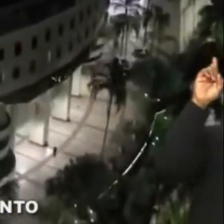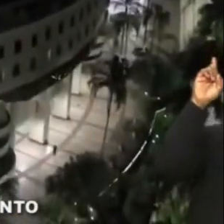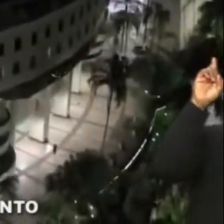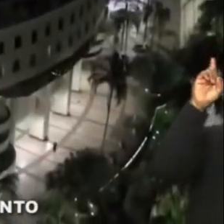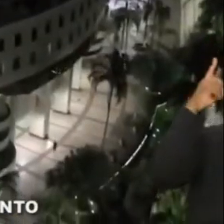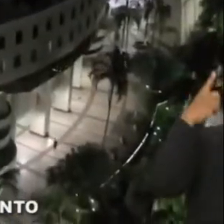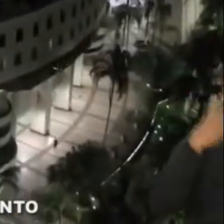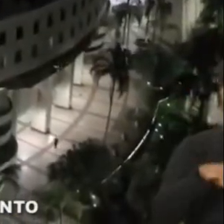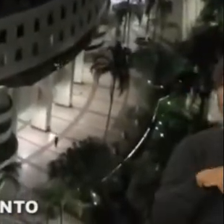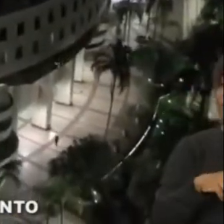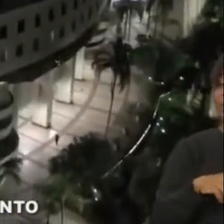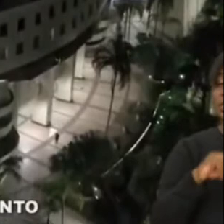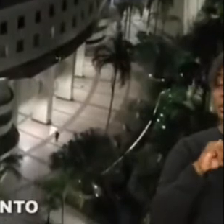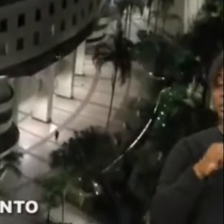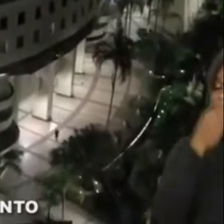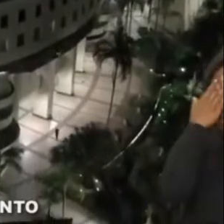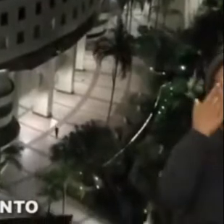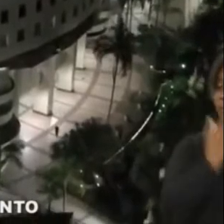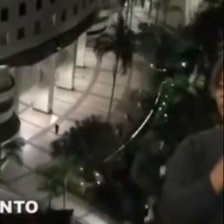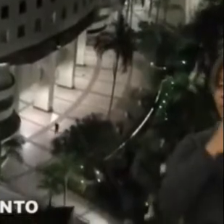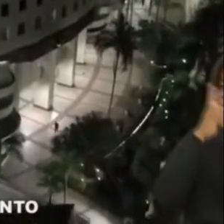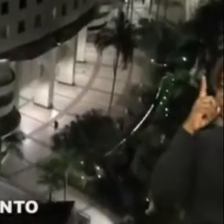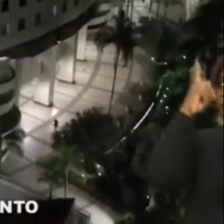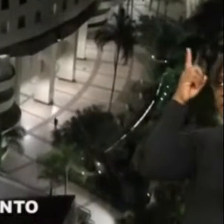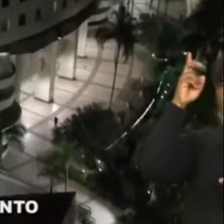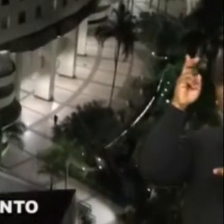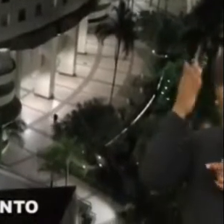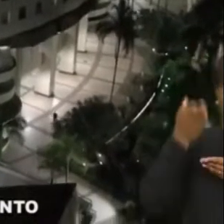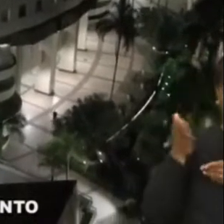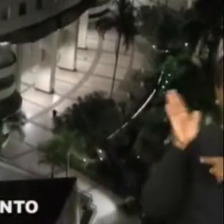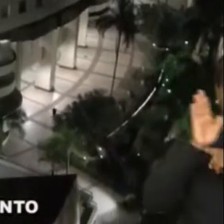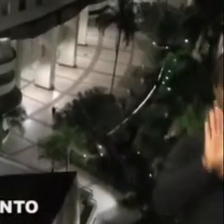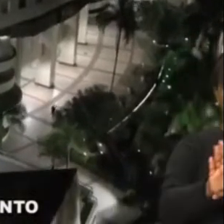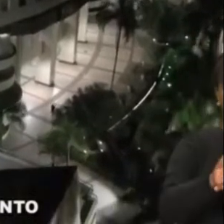Porque enquanto você confiar nele, ele vai te ajudar.